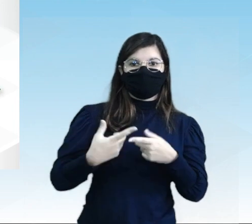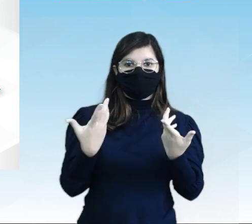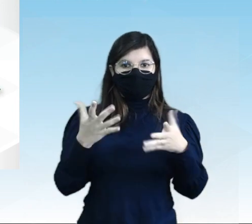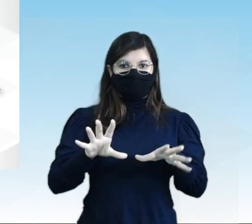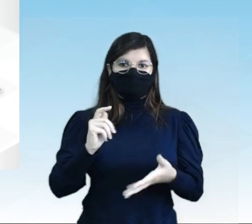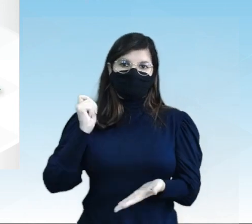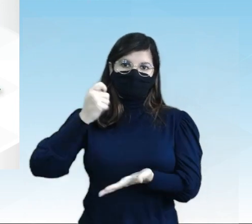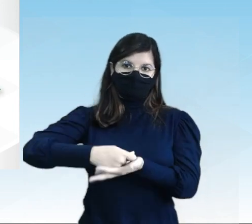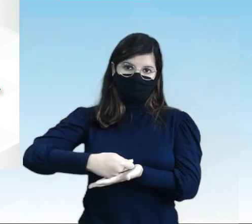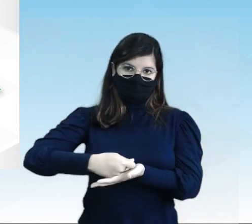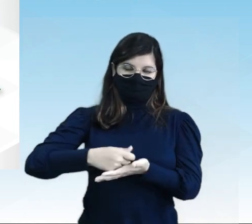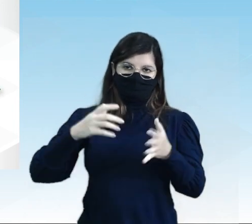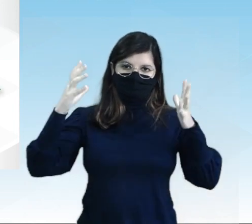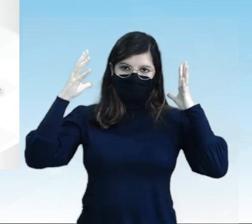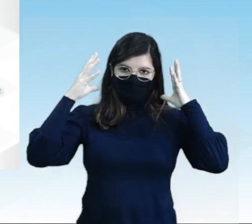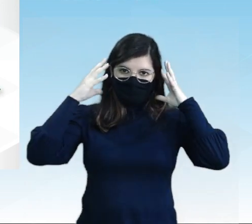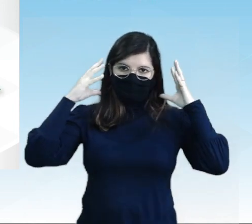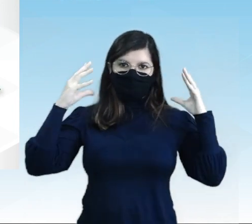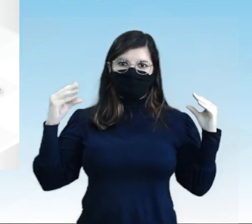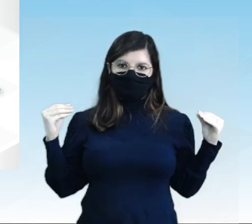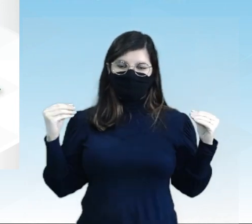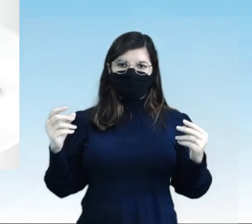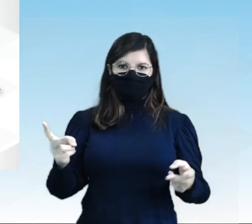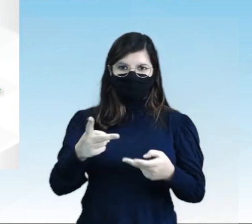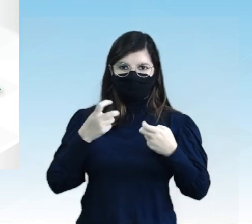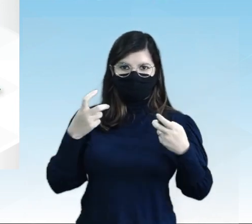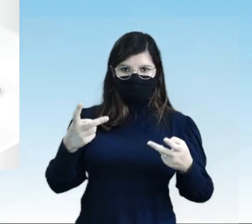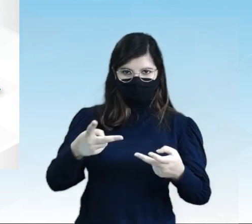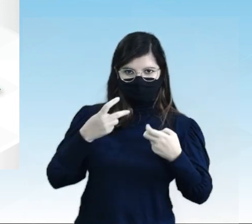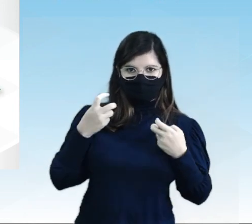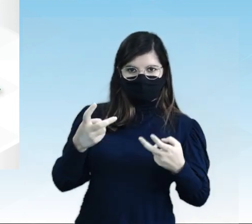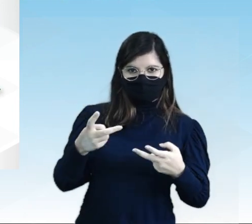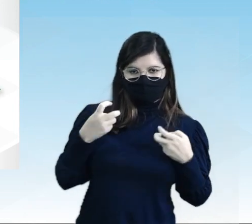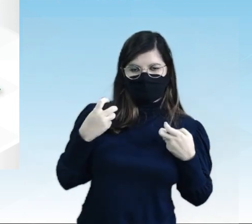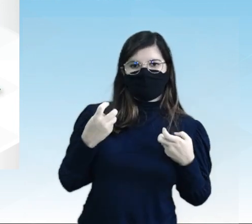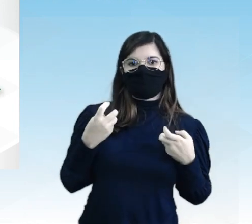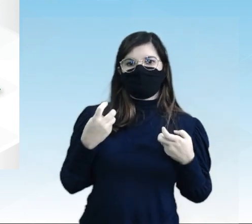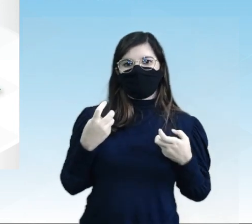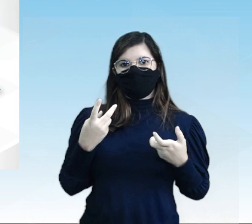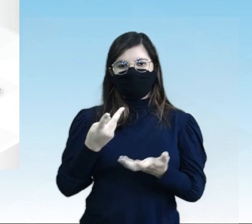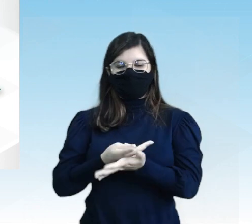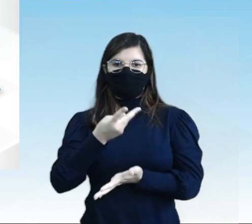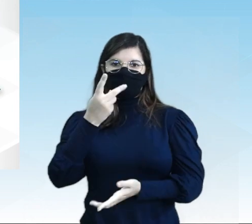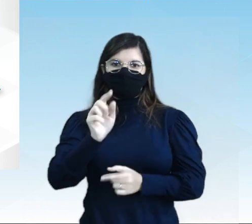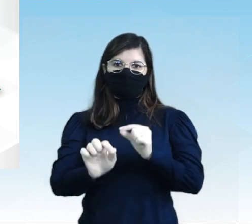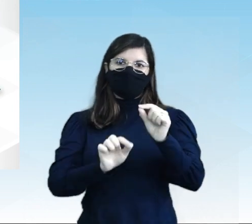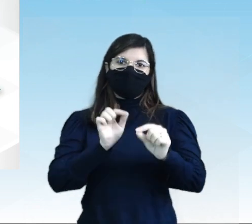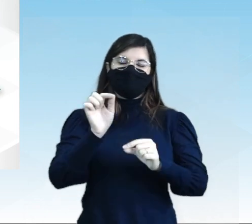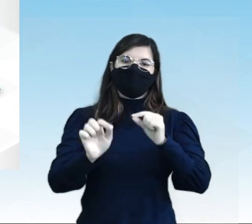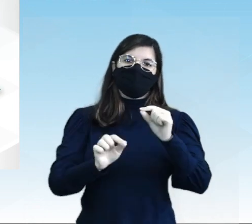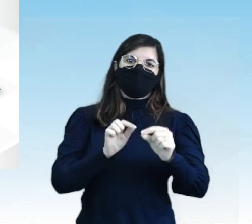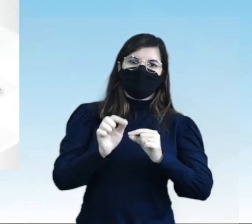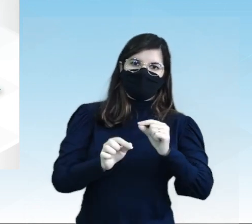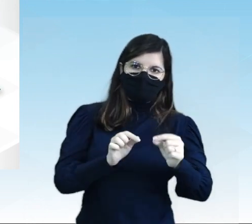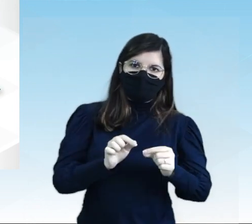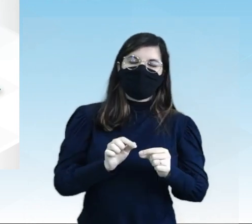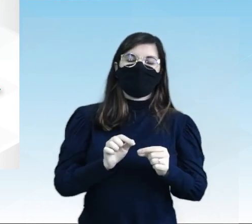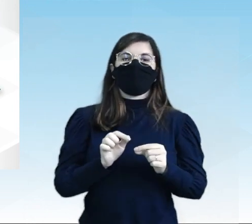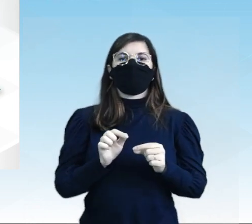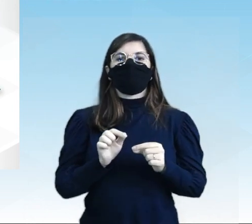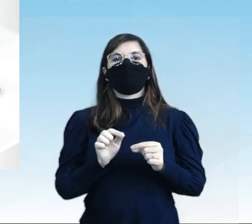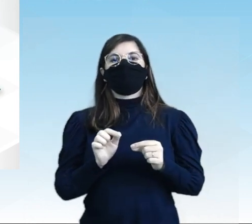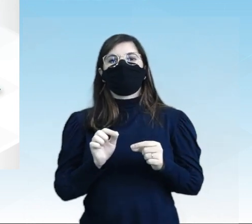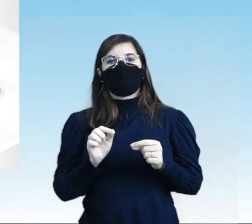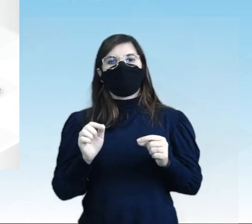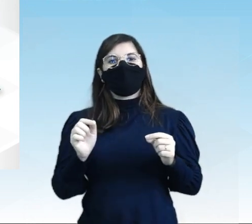não queria pagar os holandeses e os holandeses Tava cobrando a galera não queria apagar E aí aconteceu foi dedo na cara e